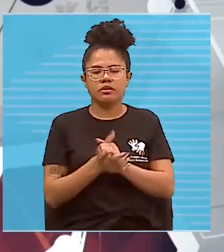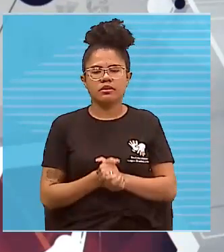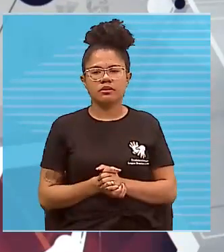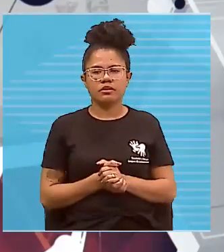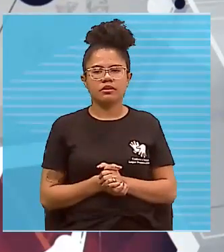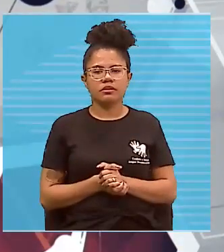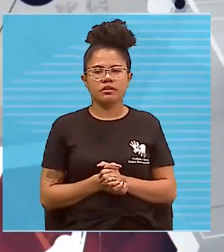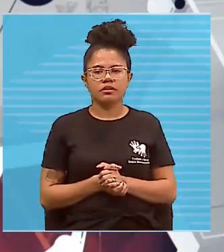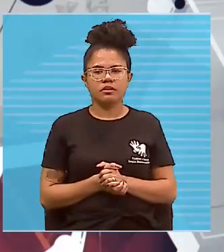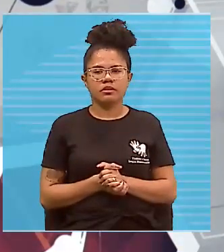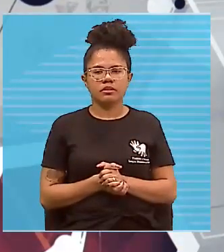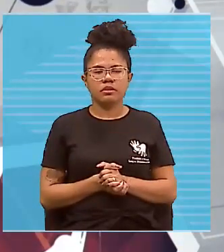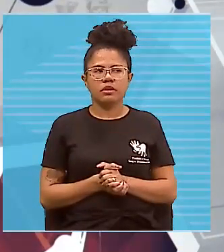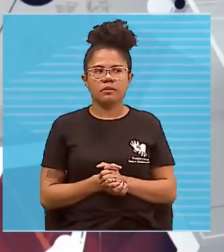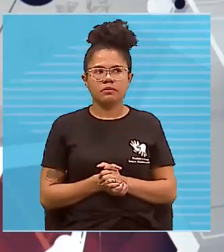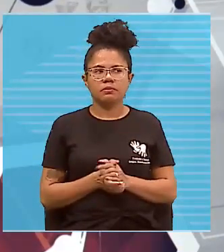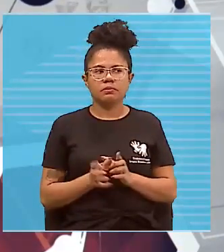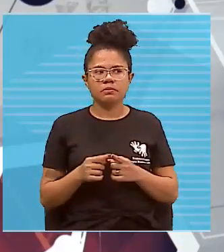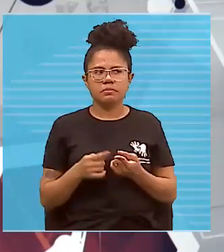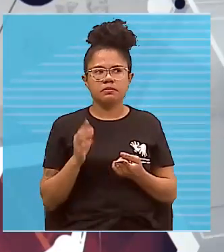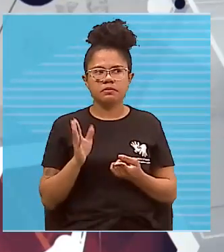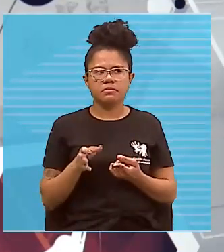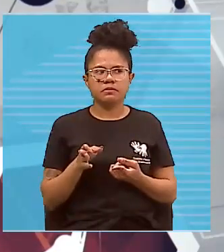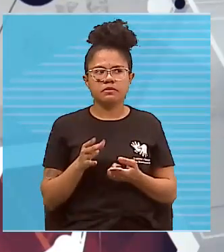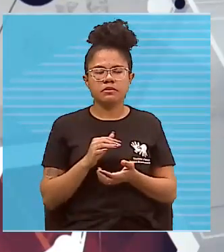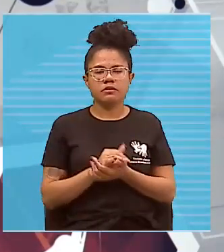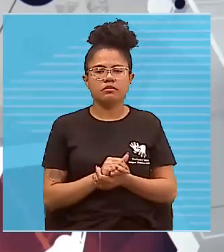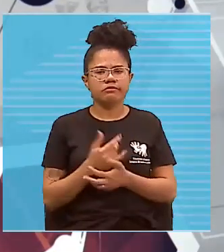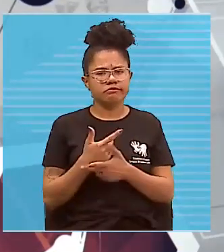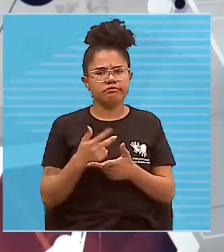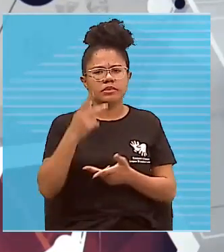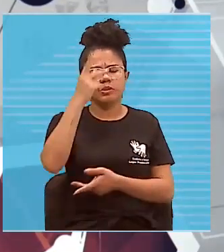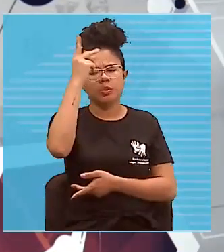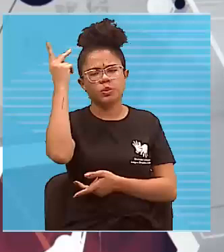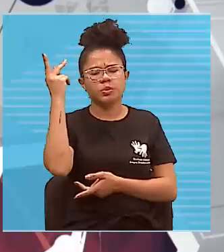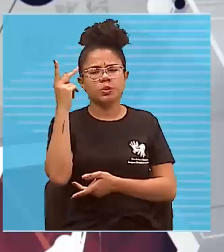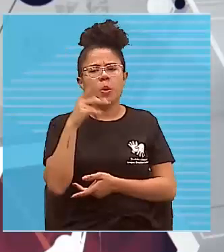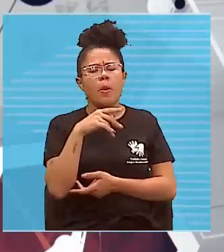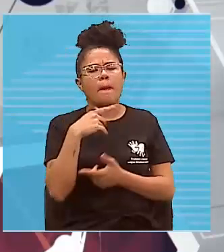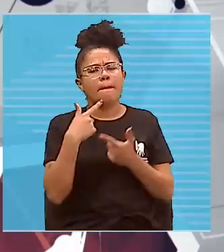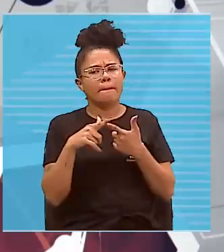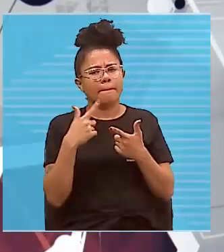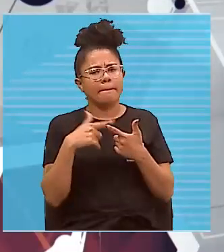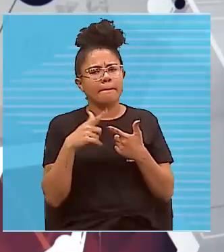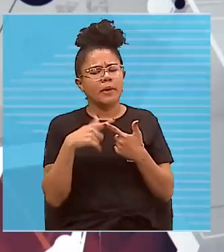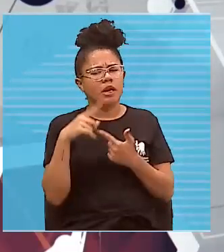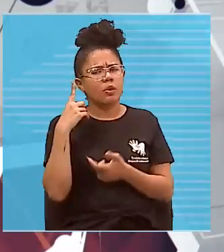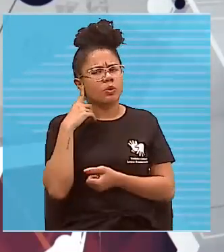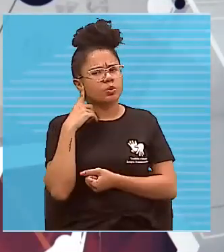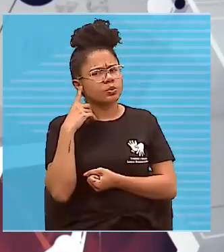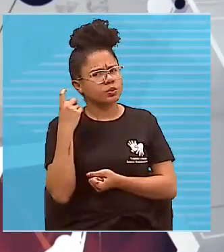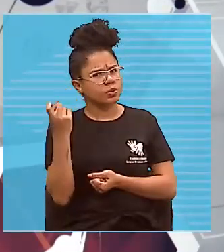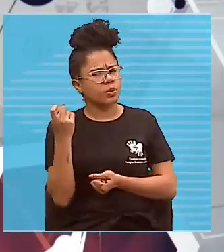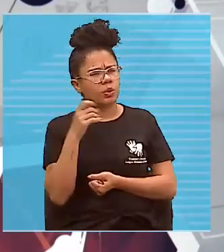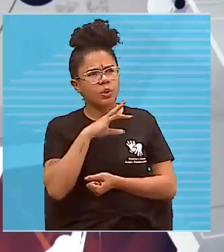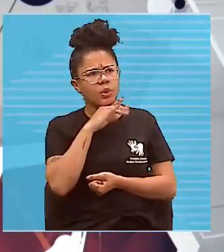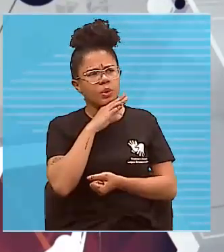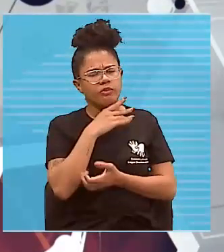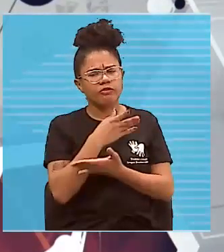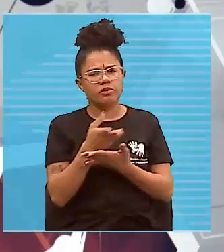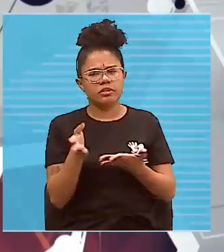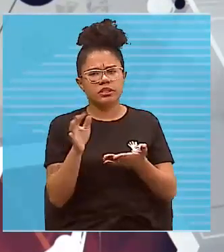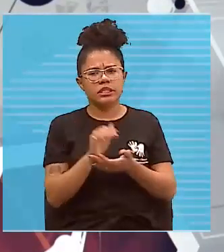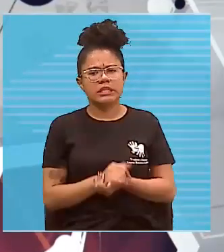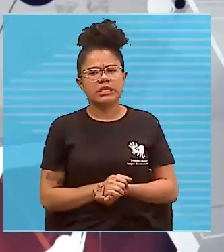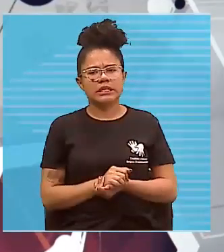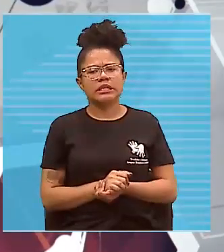Aquilo não cai à toa, mas eu vejo muitas pessoas com problemas com o barulho. Cara, isso é assustador. Você tá aqui no sossego do